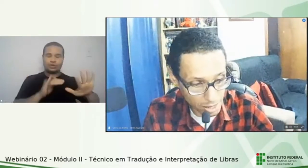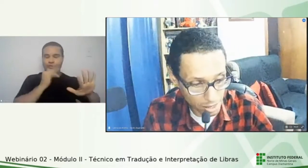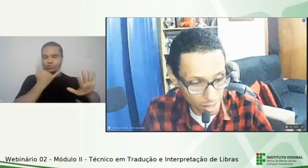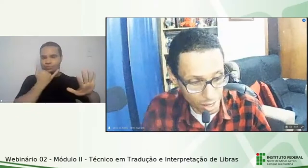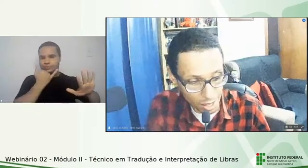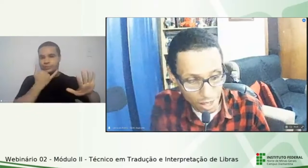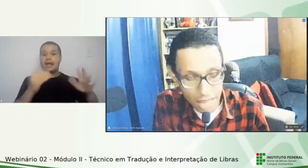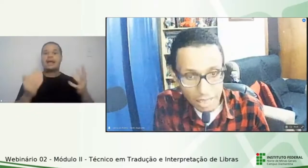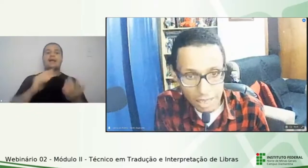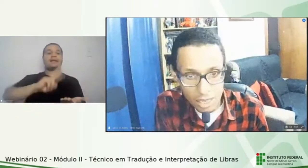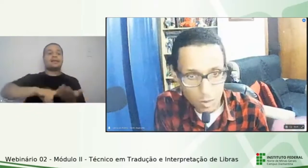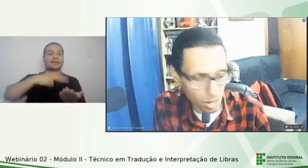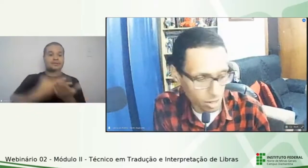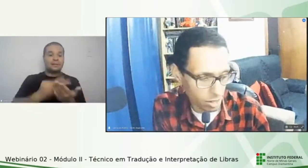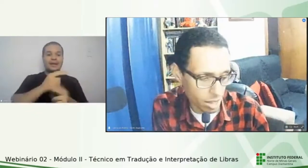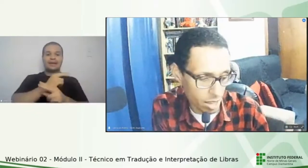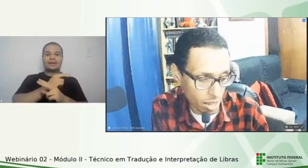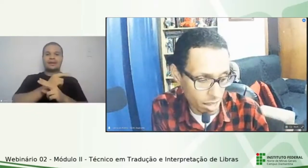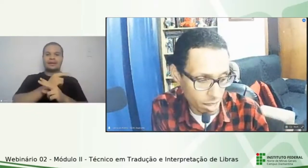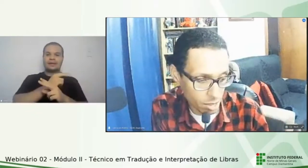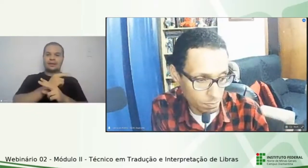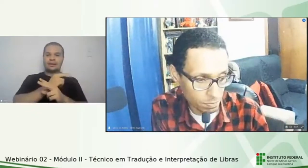também